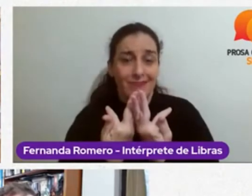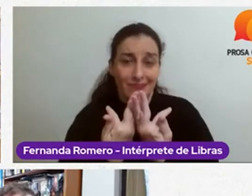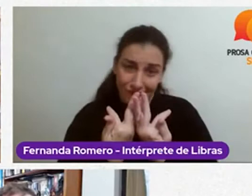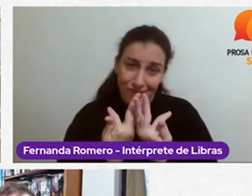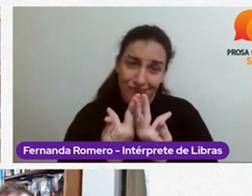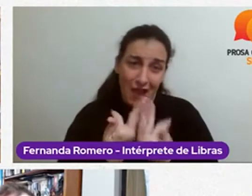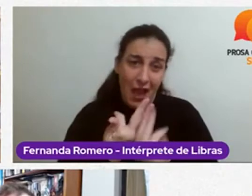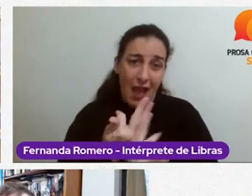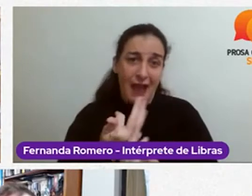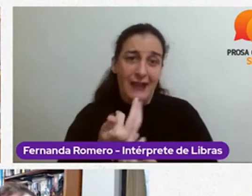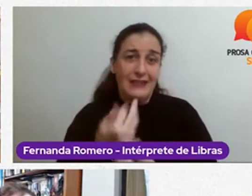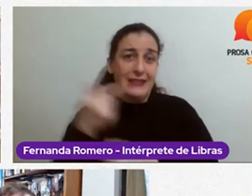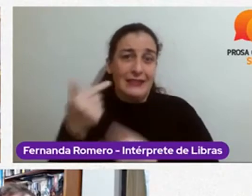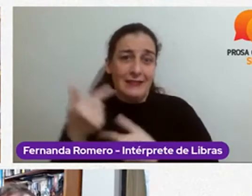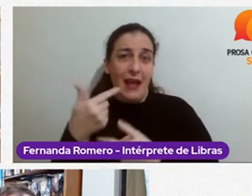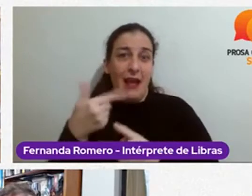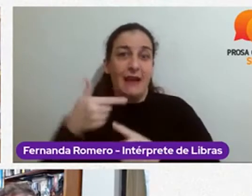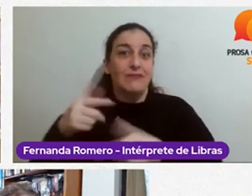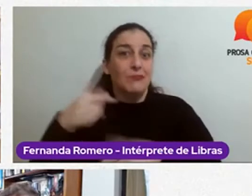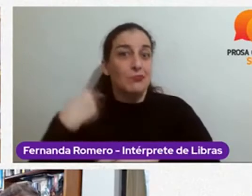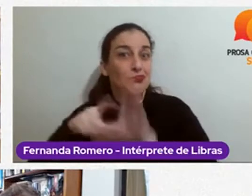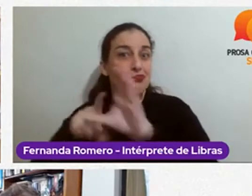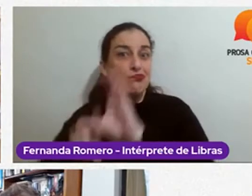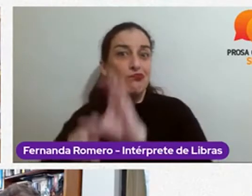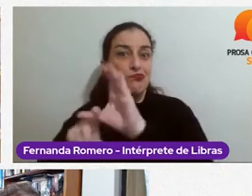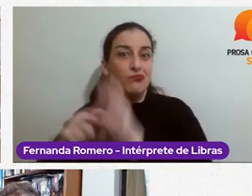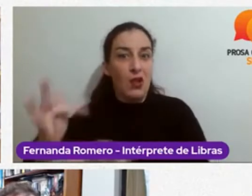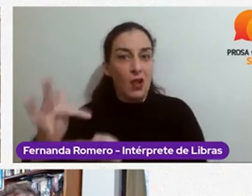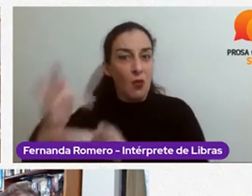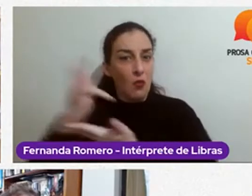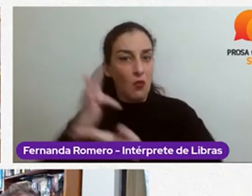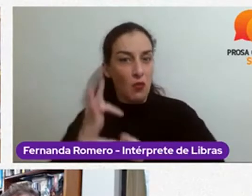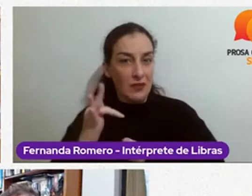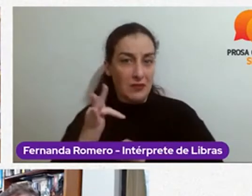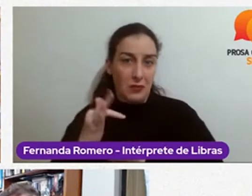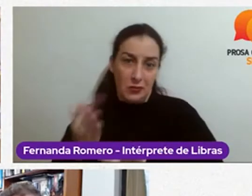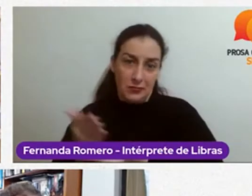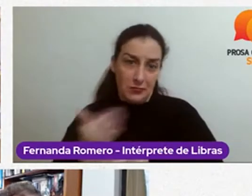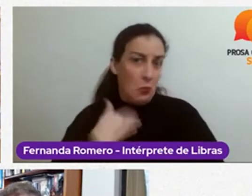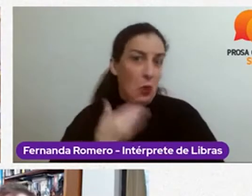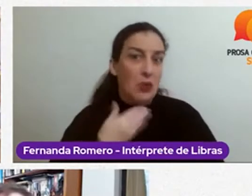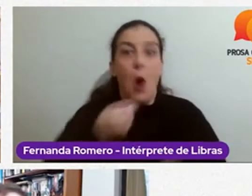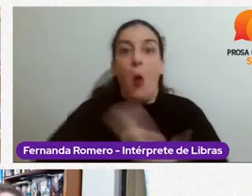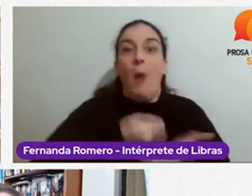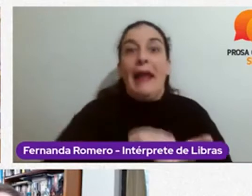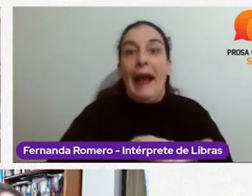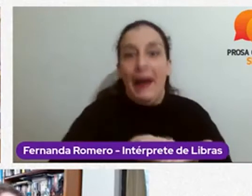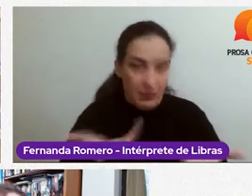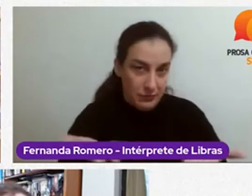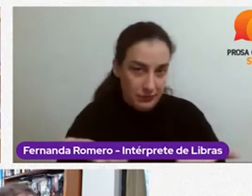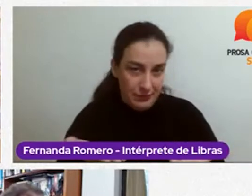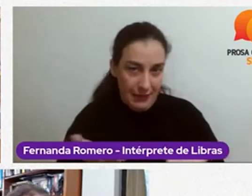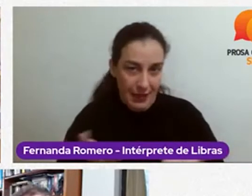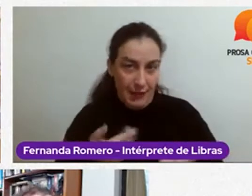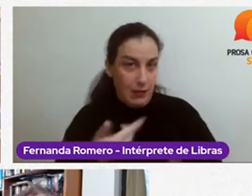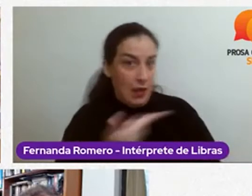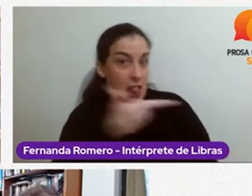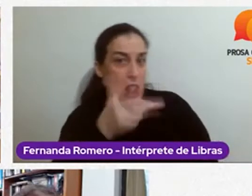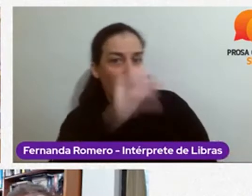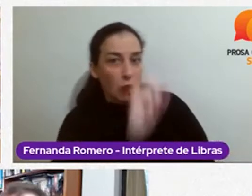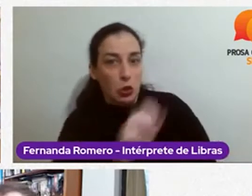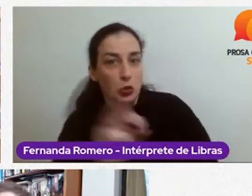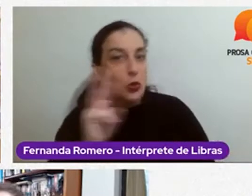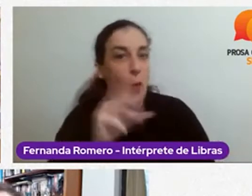desses profissionais, desses fornecedores, e que eles não adianta a gente querer obrigar as pessoas, olha, mas não vai ter show, não vai